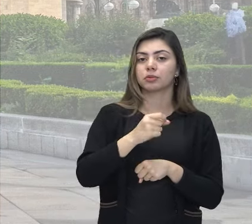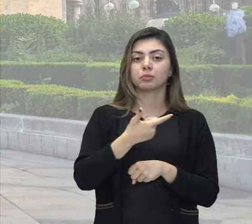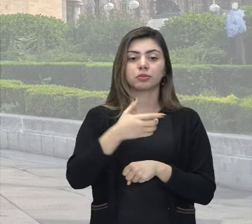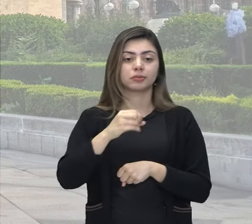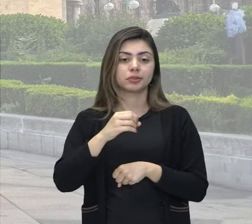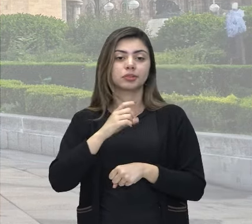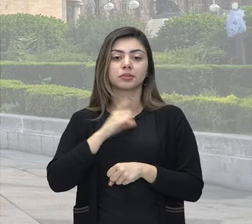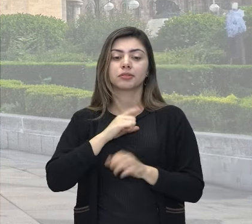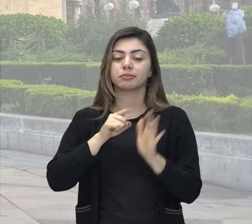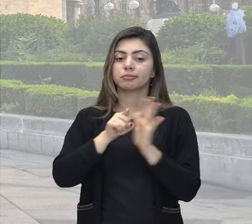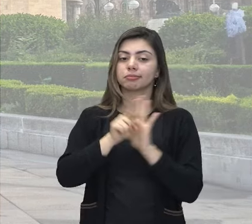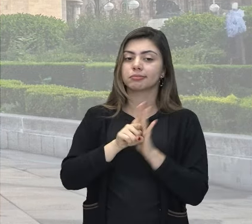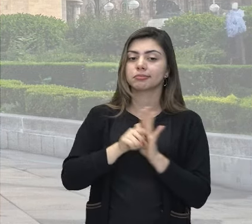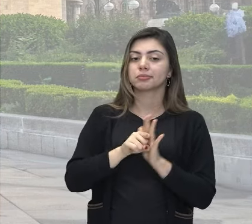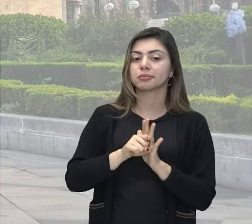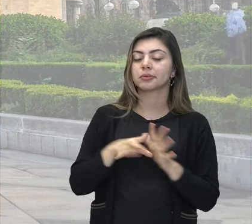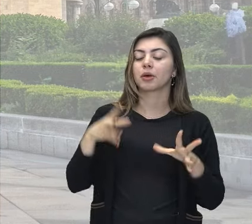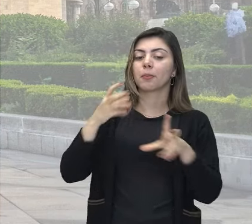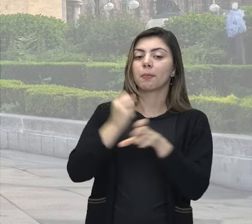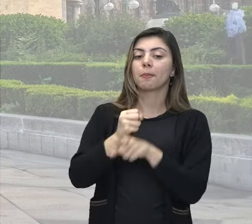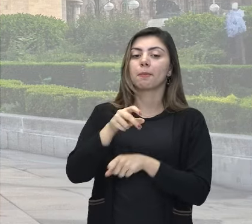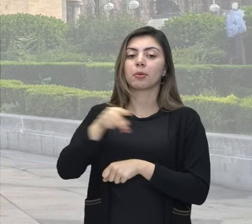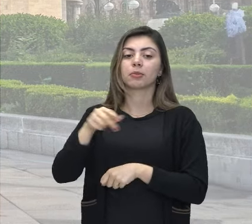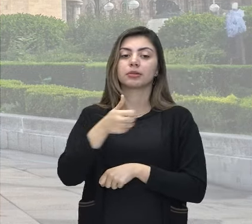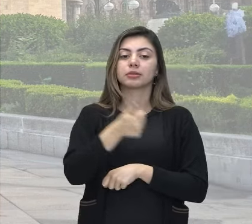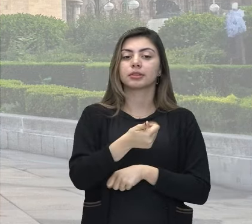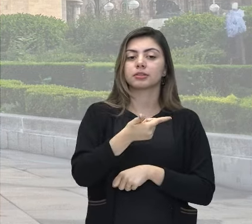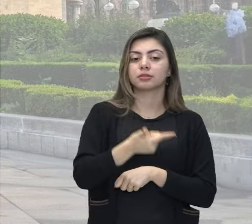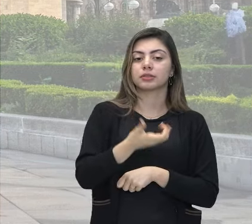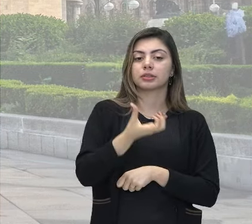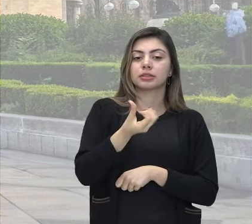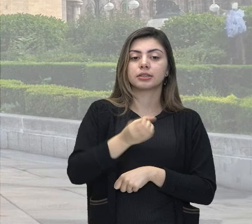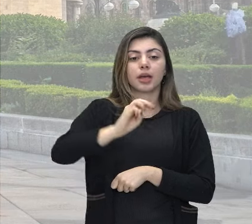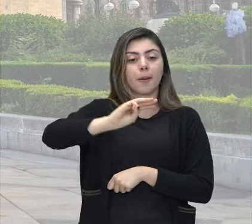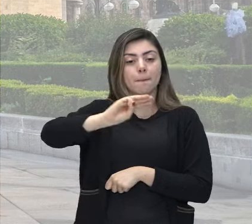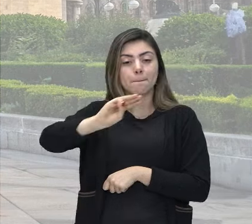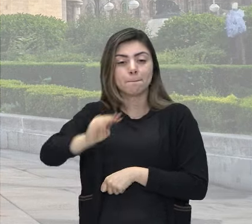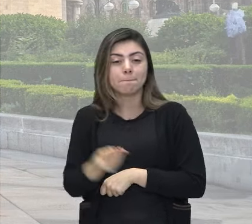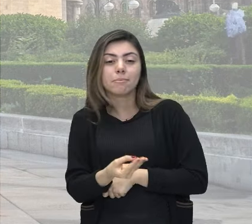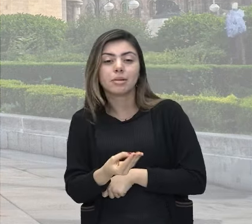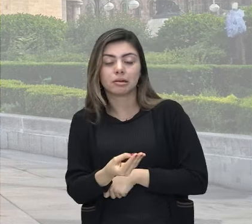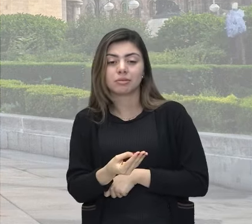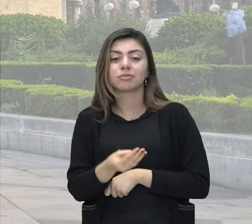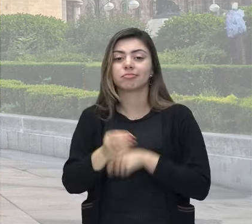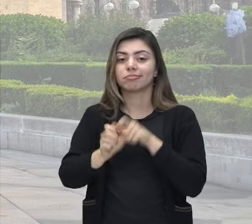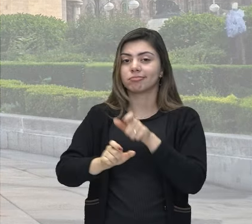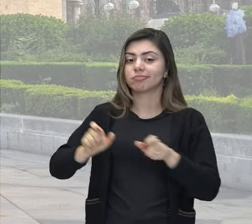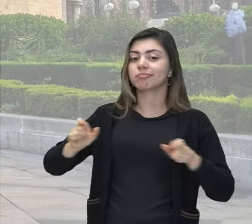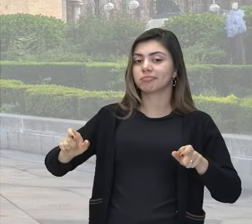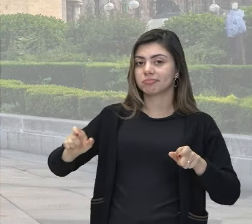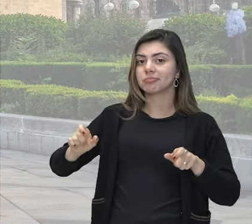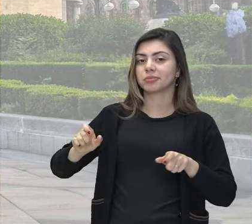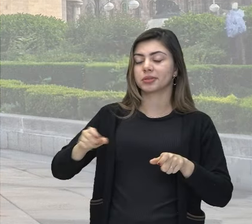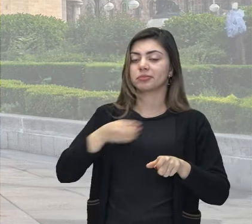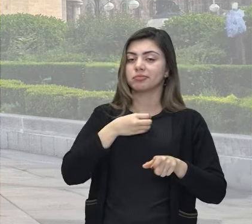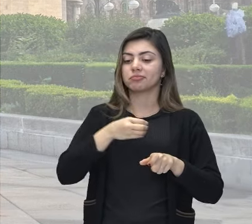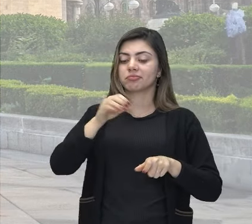gente, nós tínhamos aí aproximadamente 126 milhões de